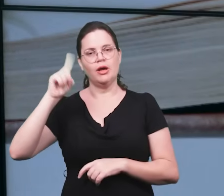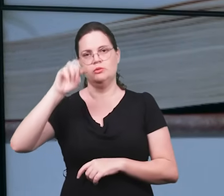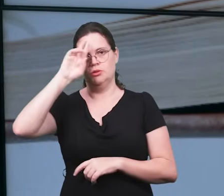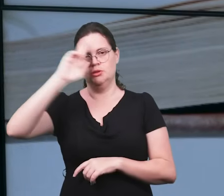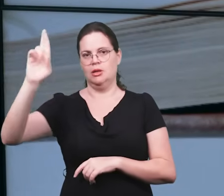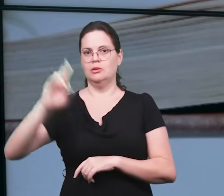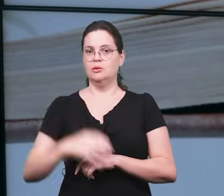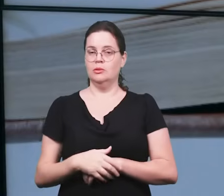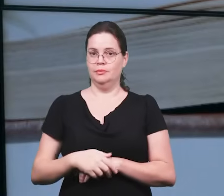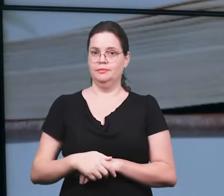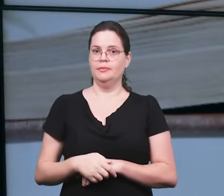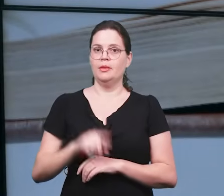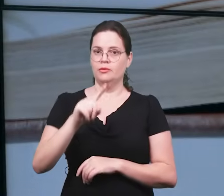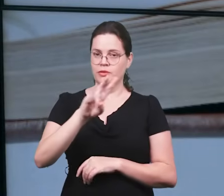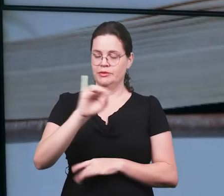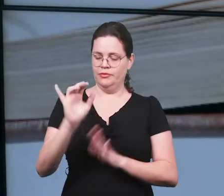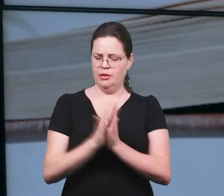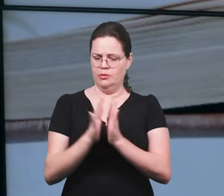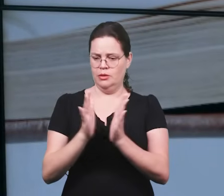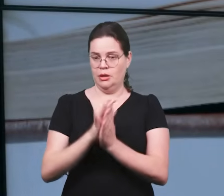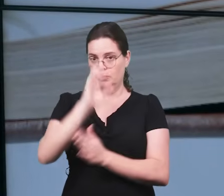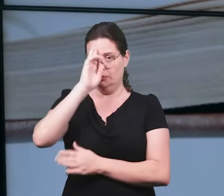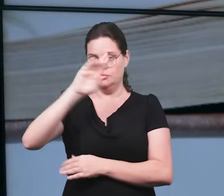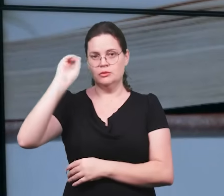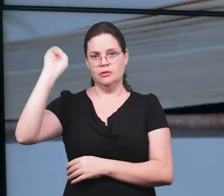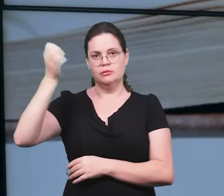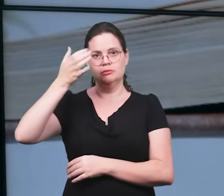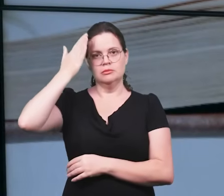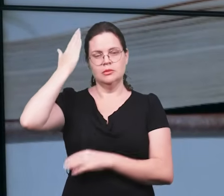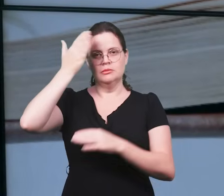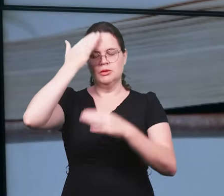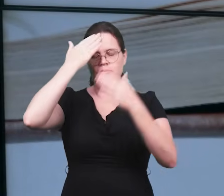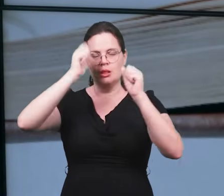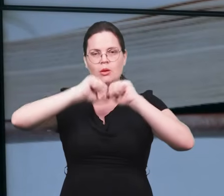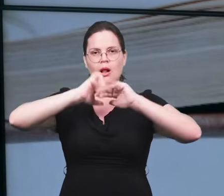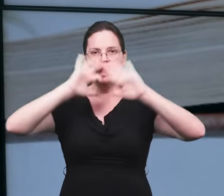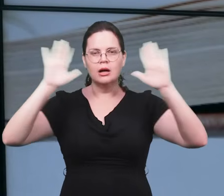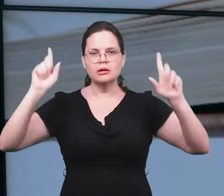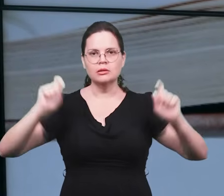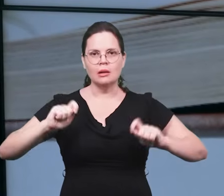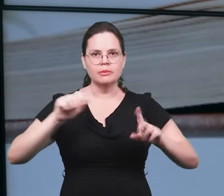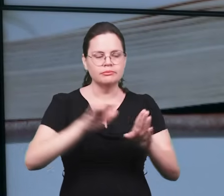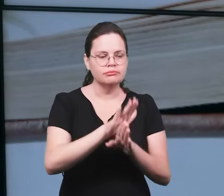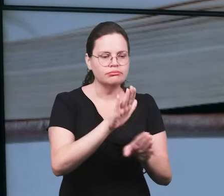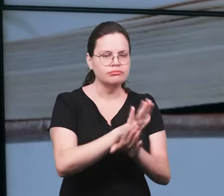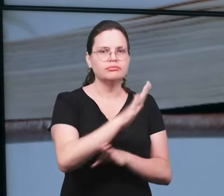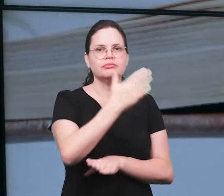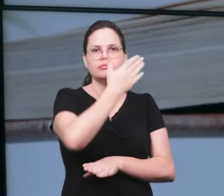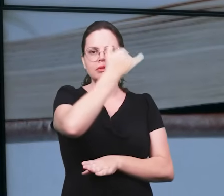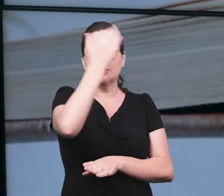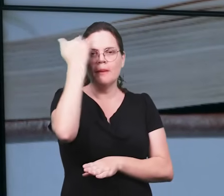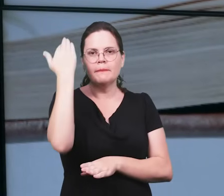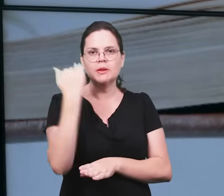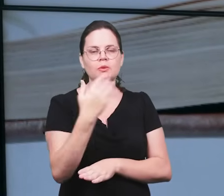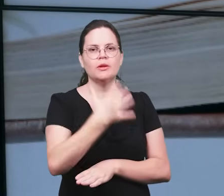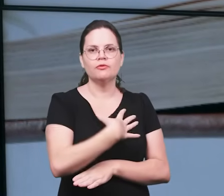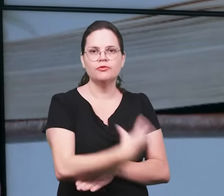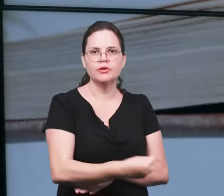e o Senhor vai trazer clareza de entendimento para que você possa levar uma palavra sábia ao